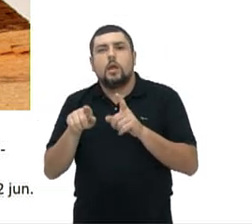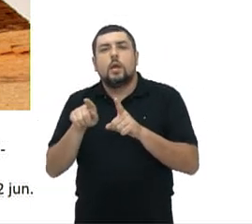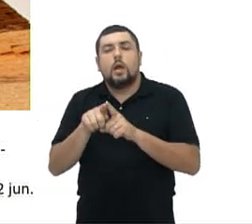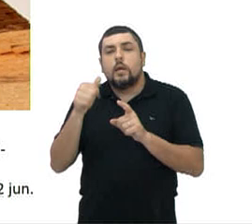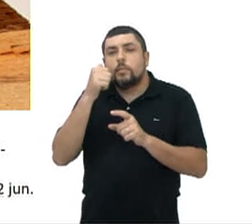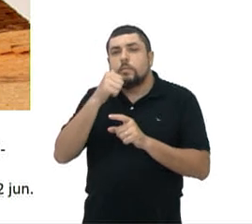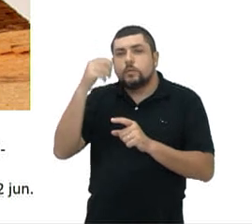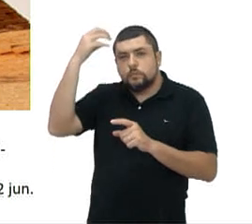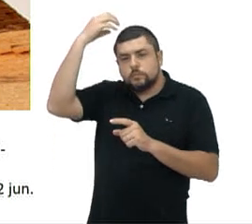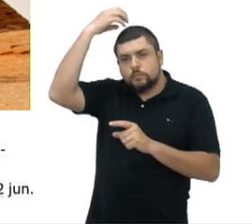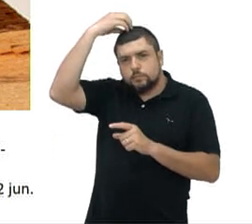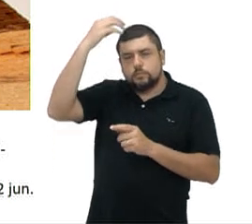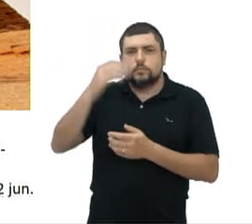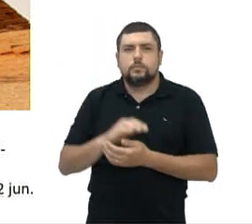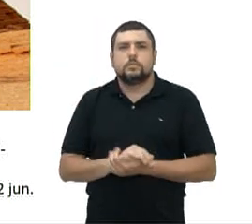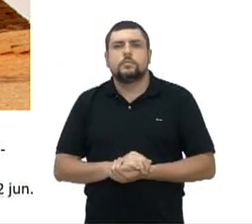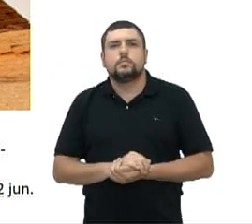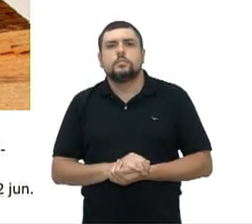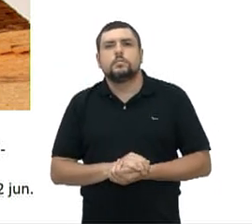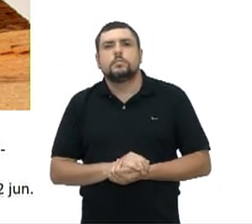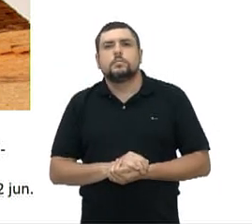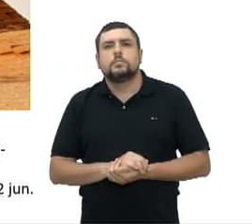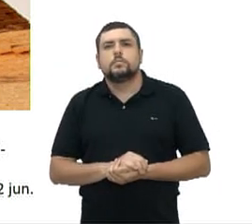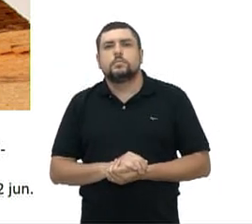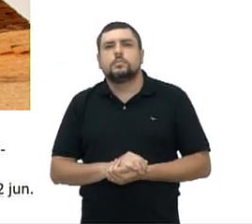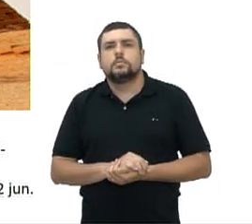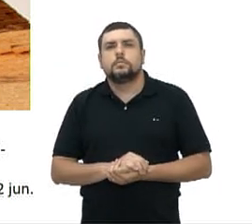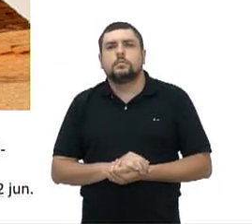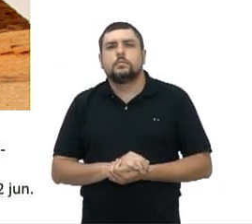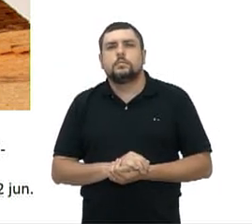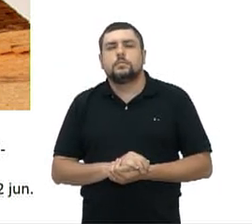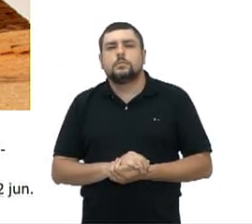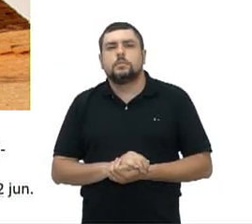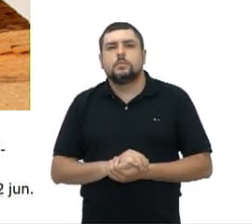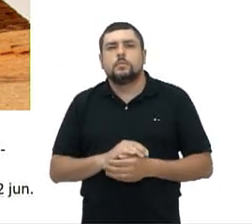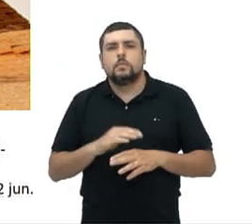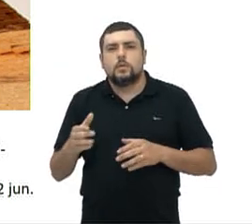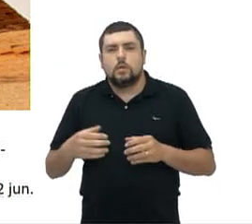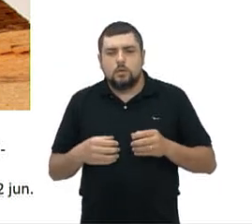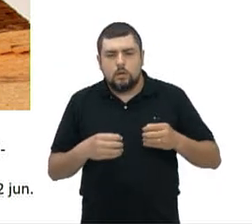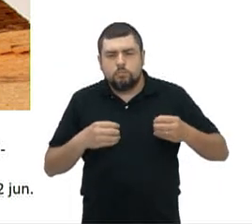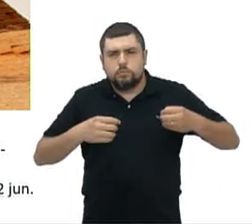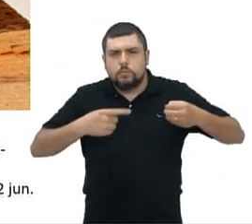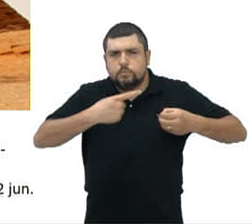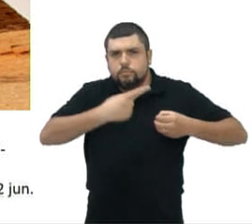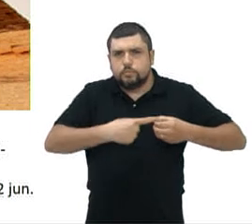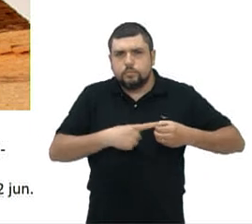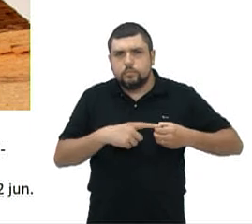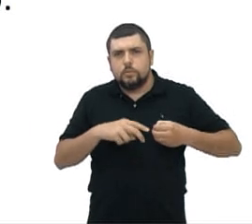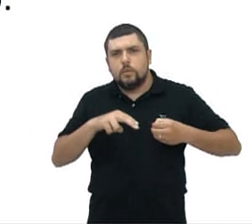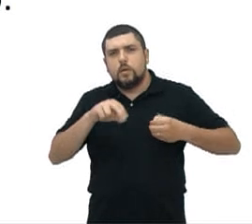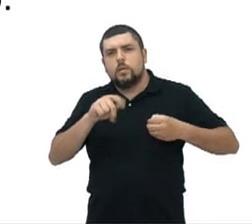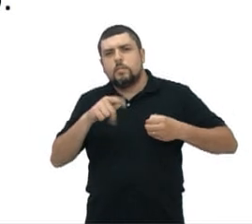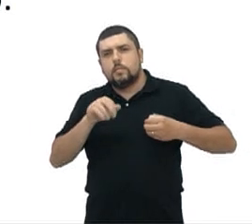rainhas. A região de Jebel Barkal, próximo da antiga Napata Núbia, atual